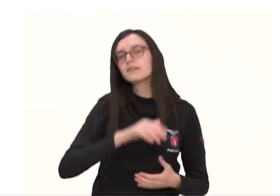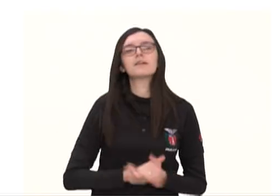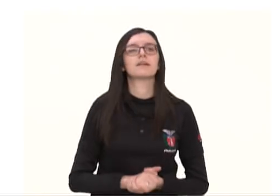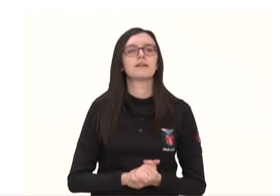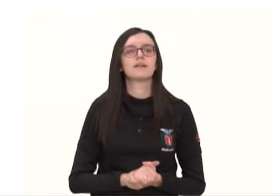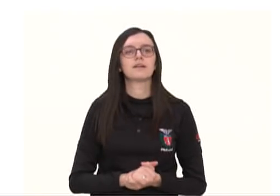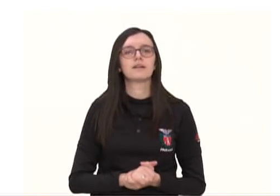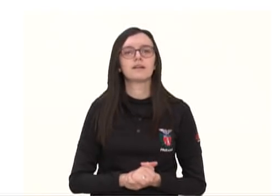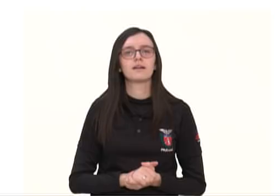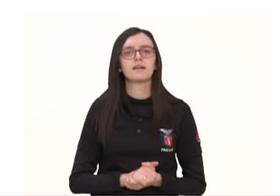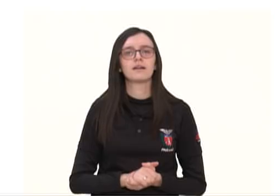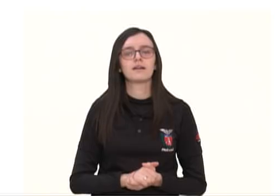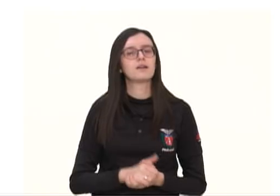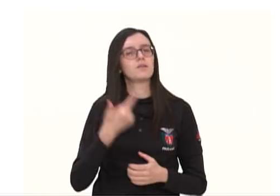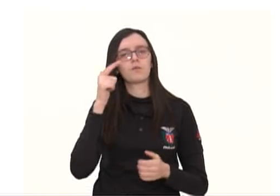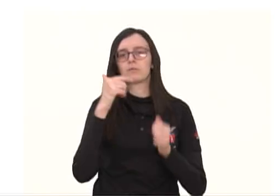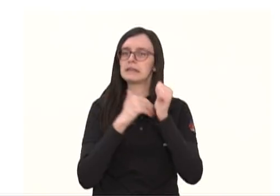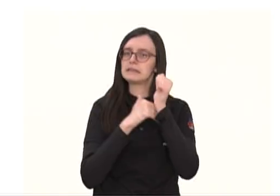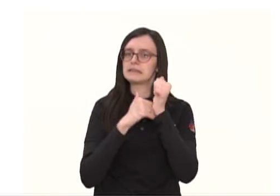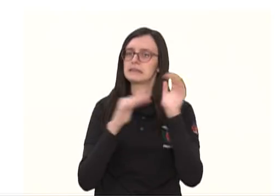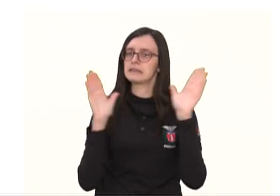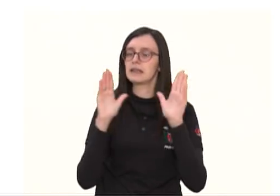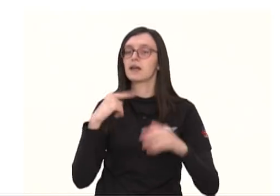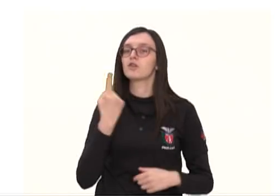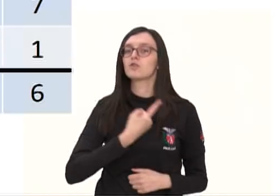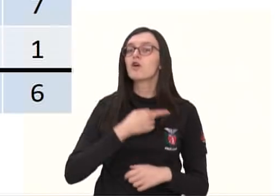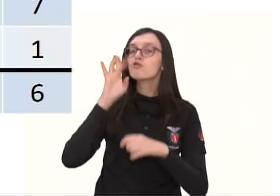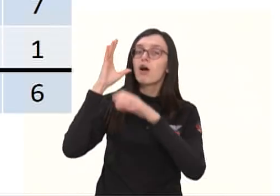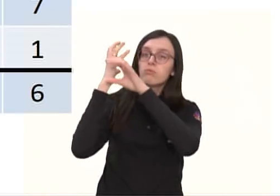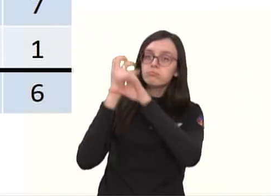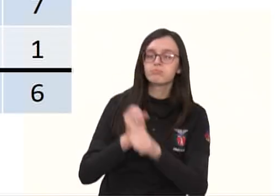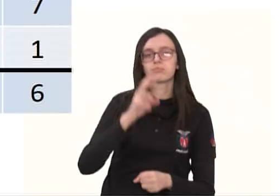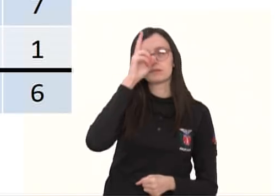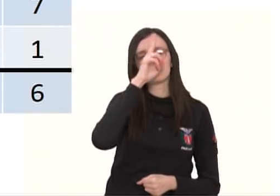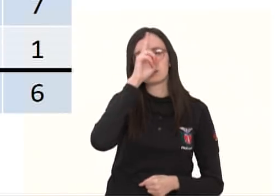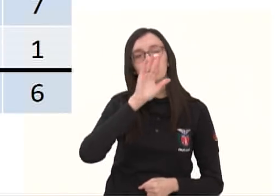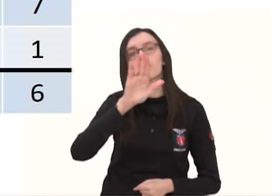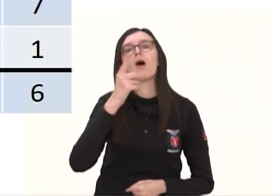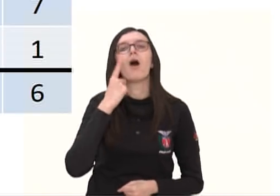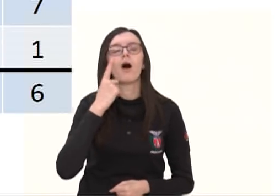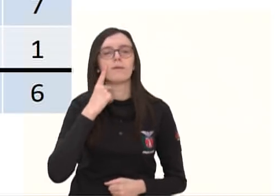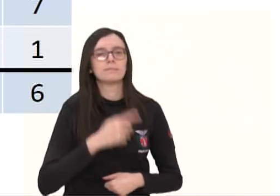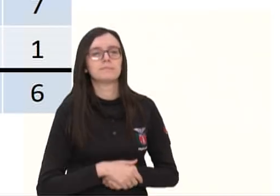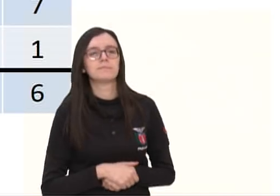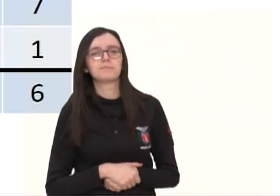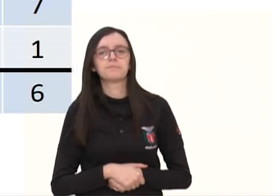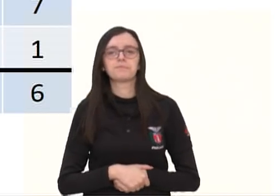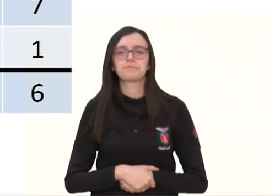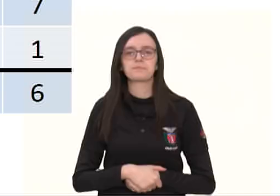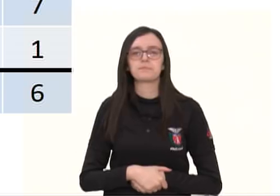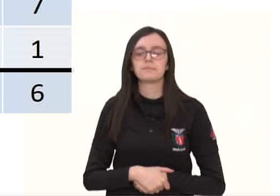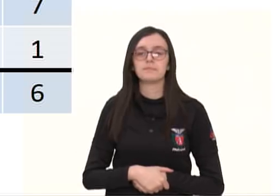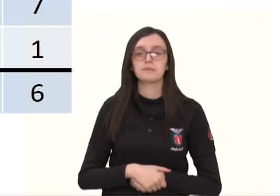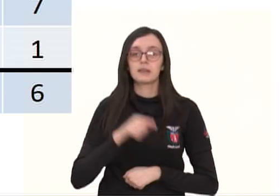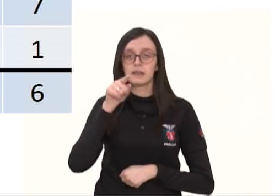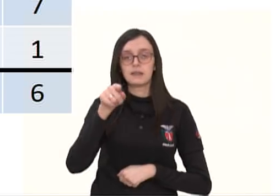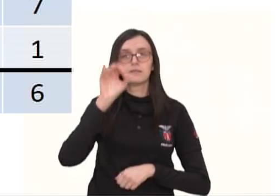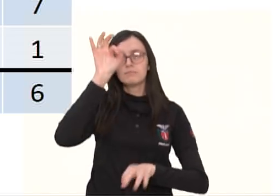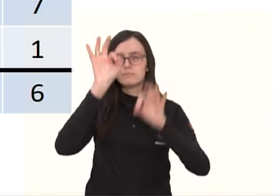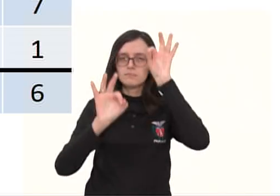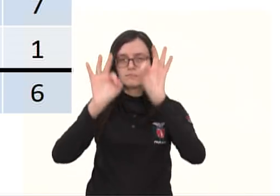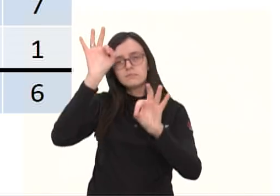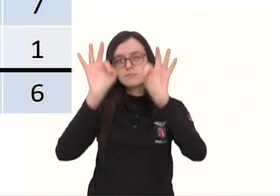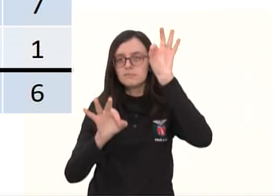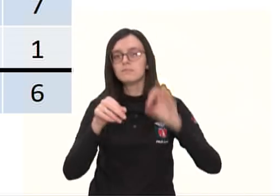Não tem segredo nisso, né? A gente está retomando. Muito bem. Aqui é a organização que a